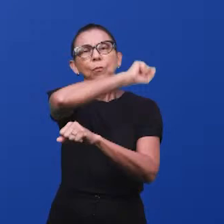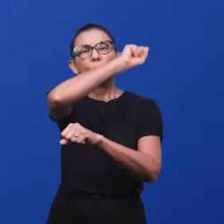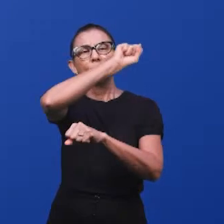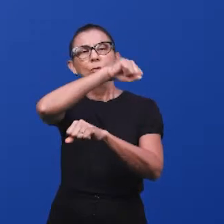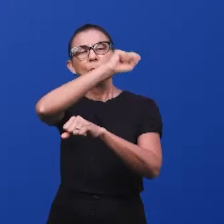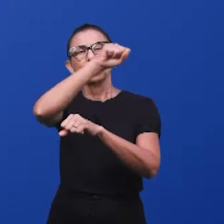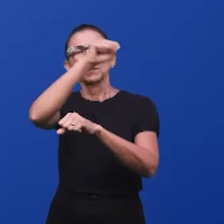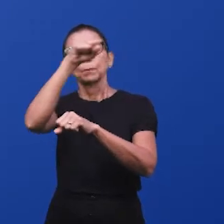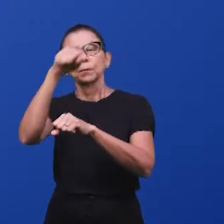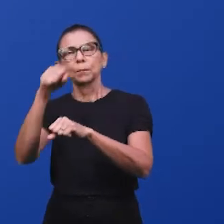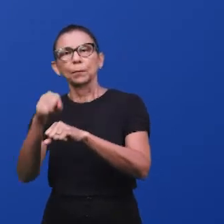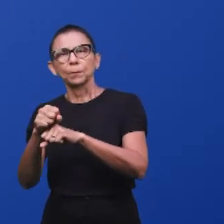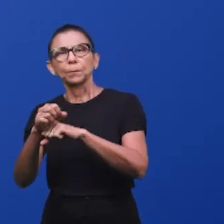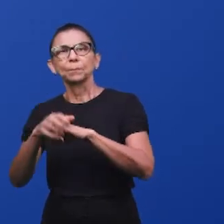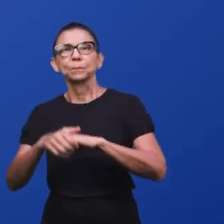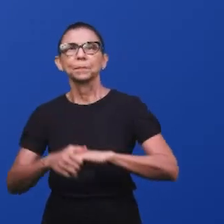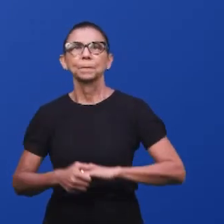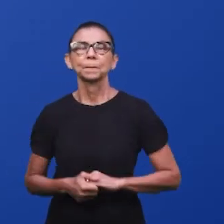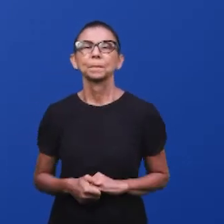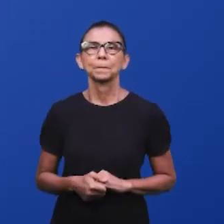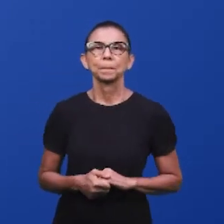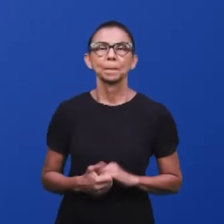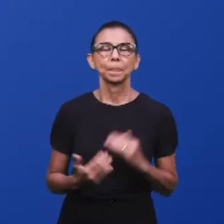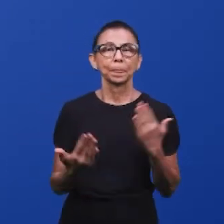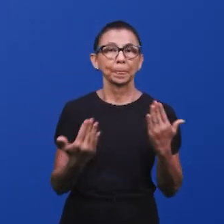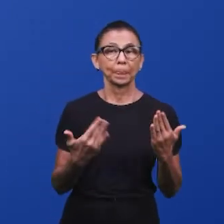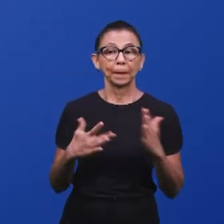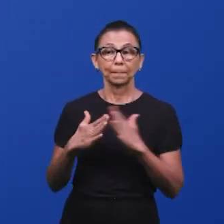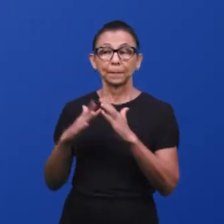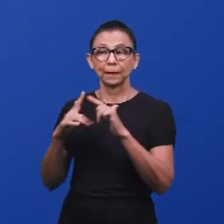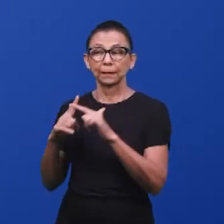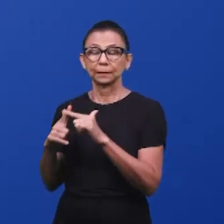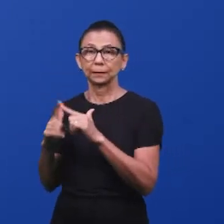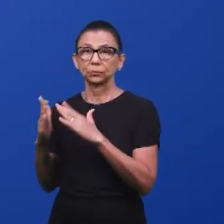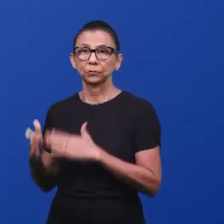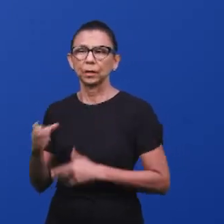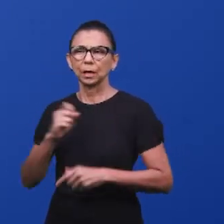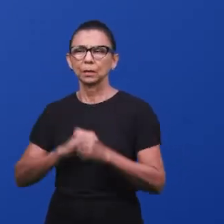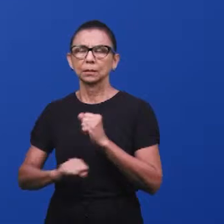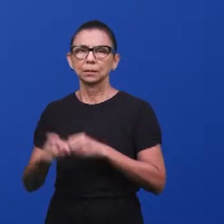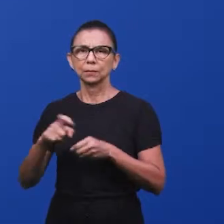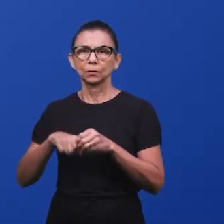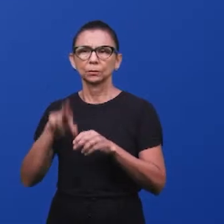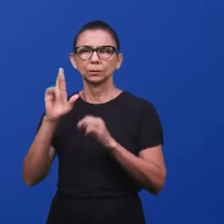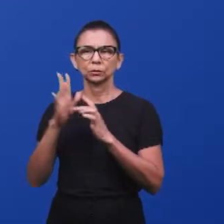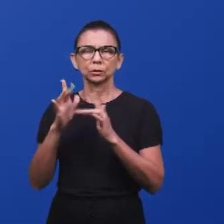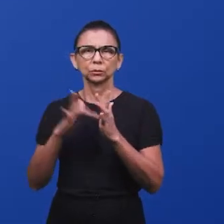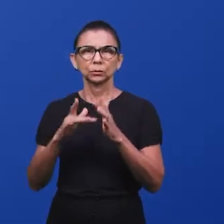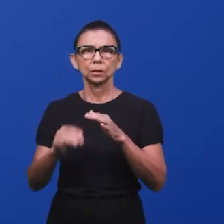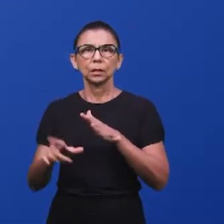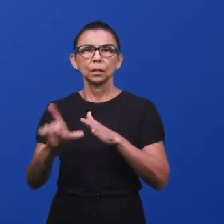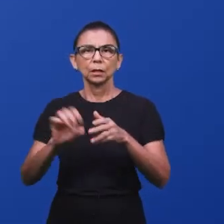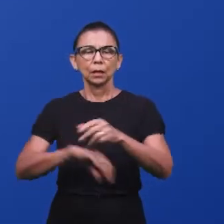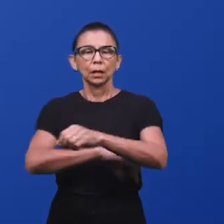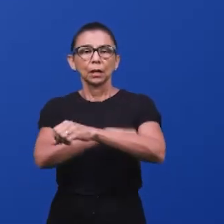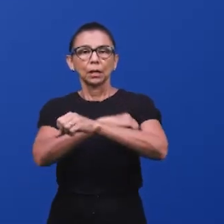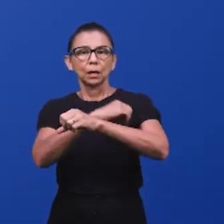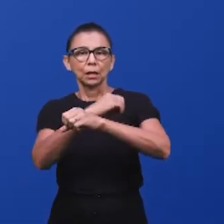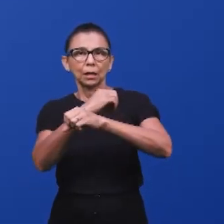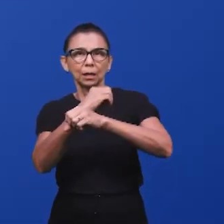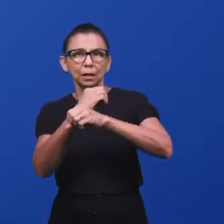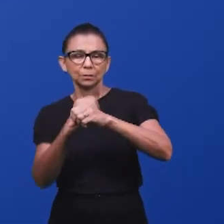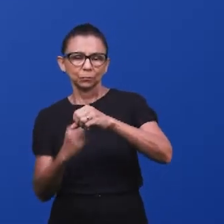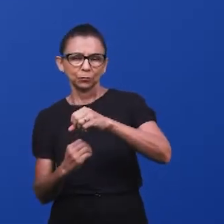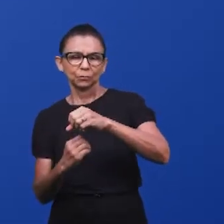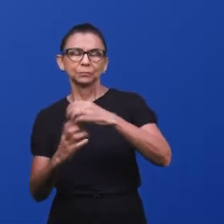quer dizer, meus amados? A igreja fiel, ela anseia pela volta de Jesus, antes mesmo que caiam as